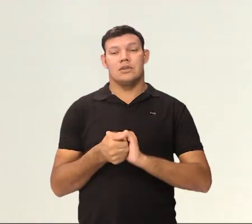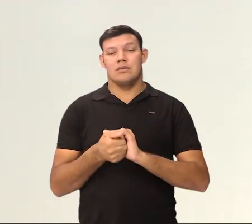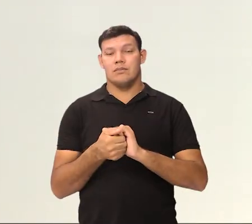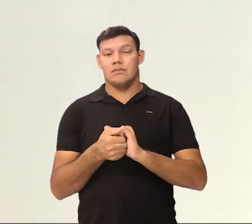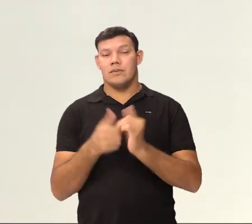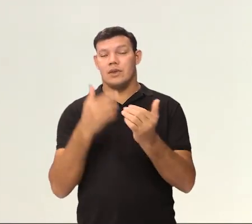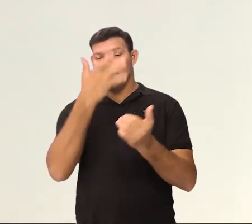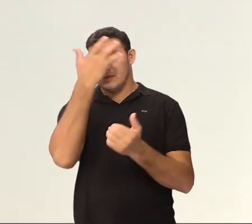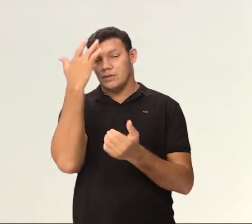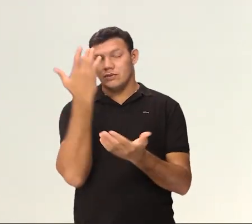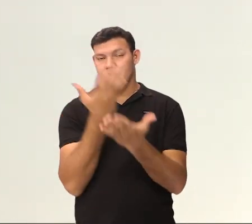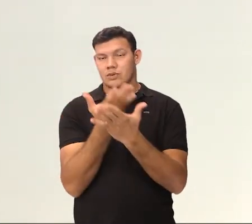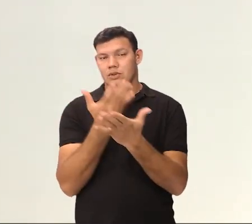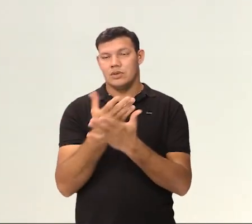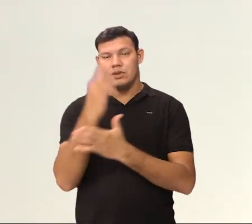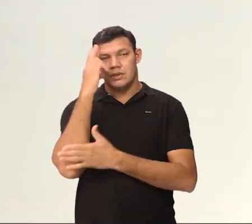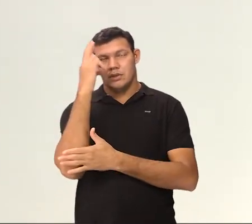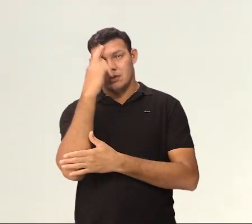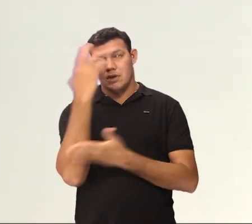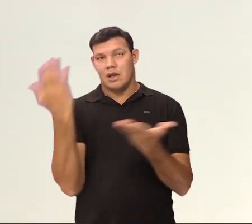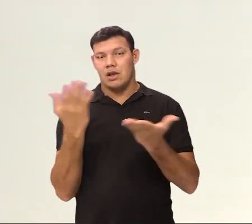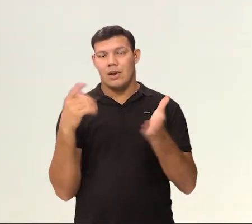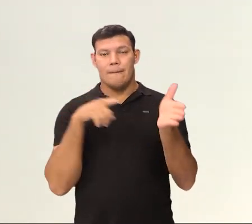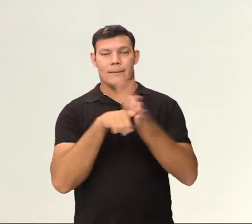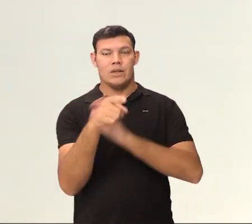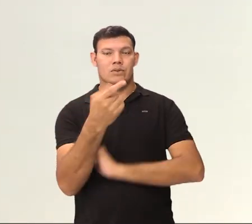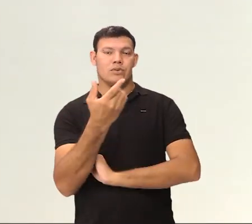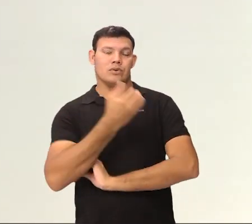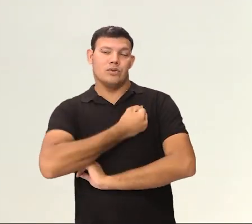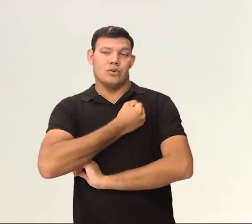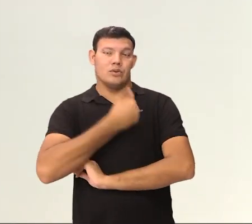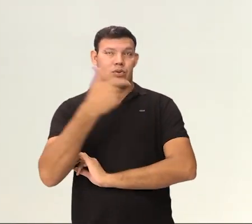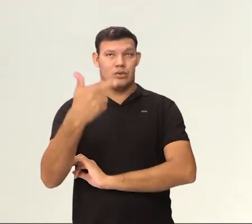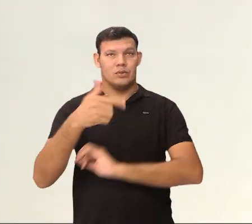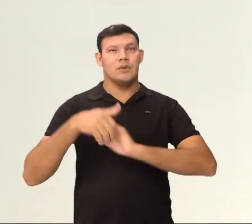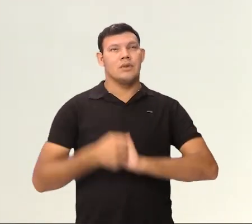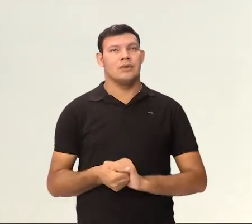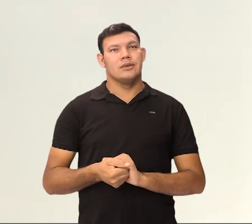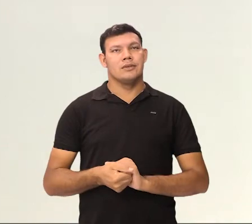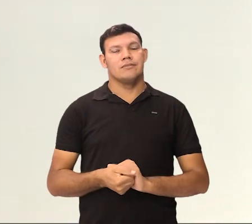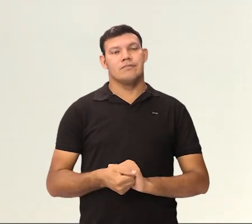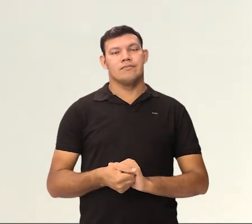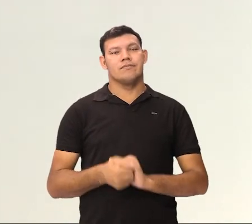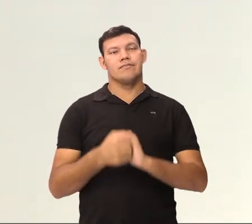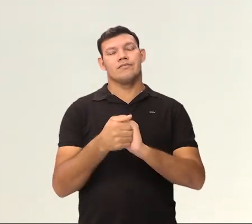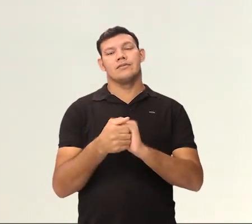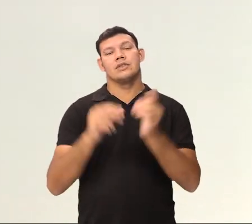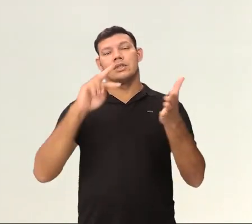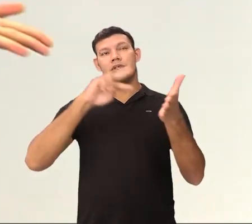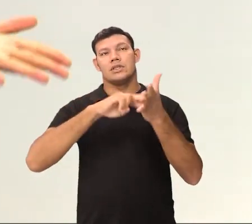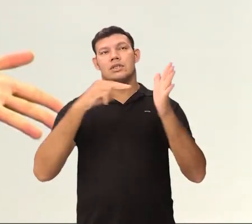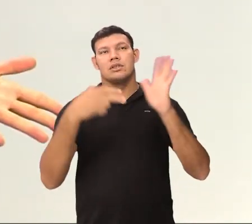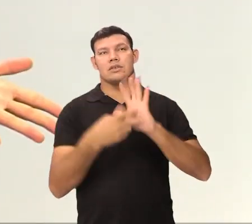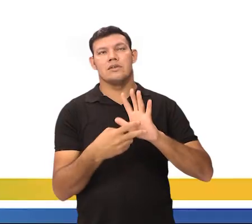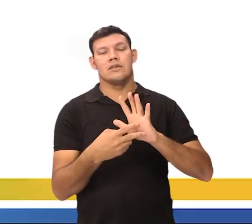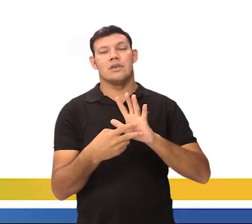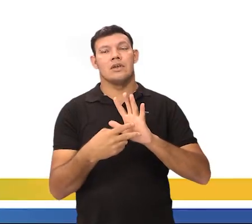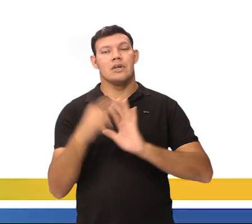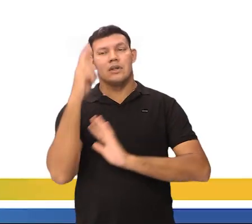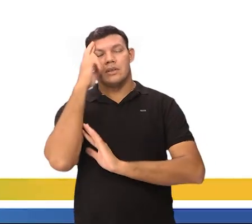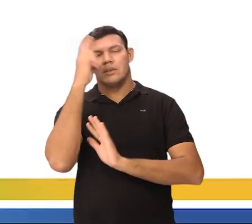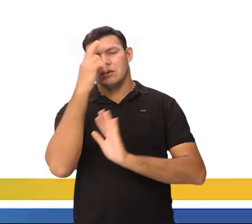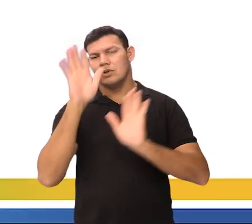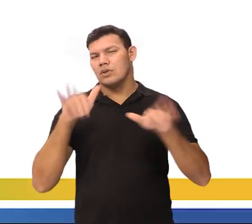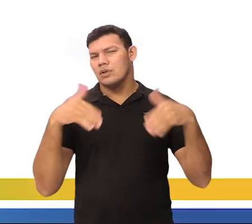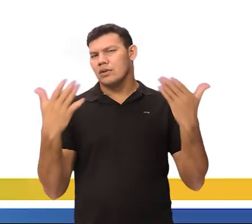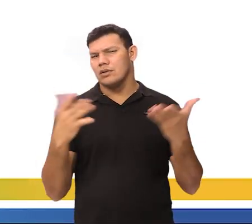ofício do historiador. Então, vamos lá agora ver a nossa segunda questão. Questão básica e conceitual. Defina o que é história.